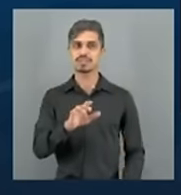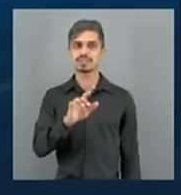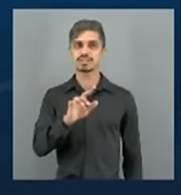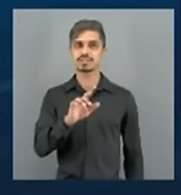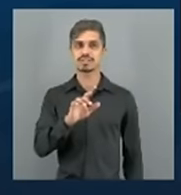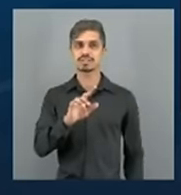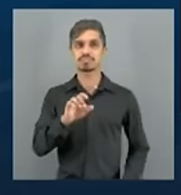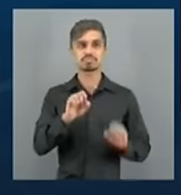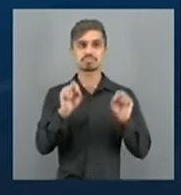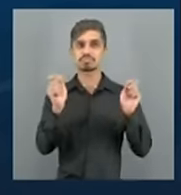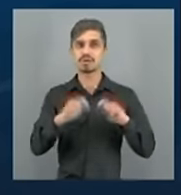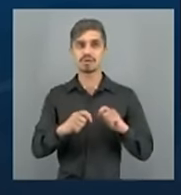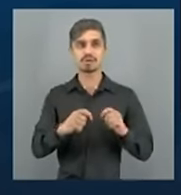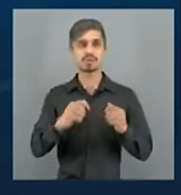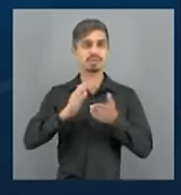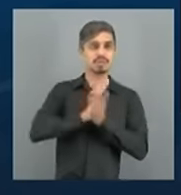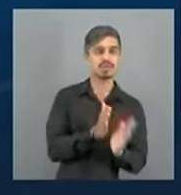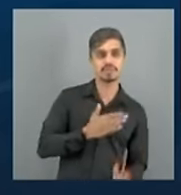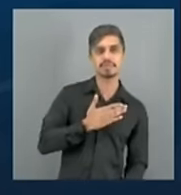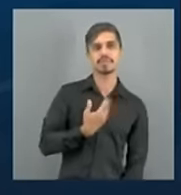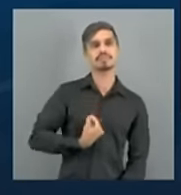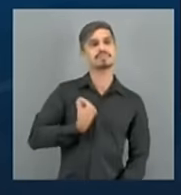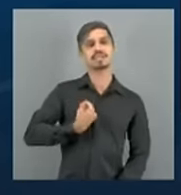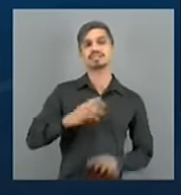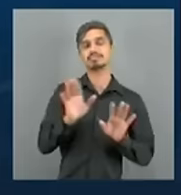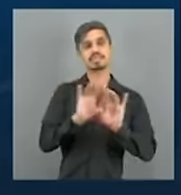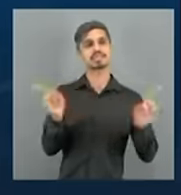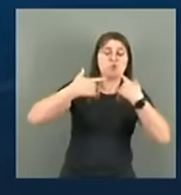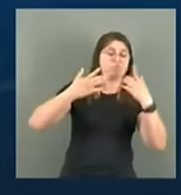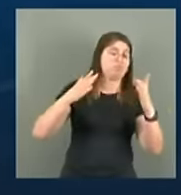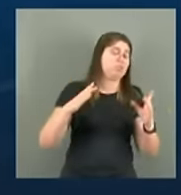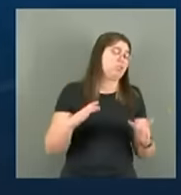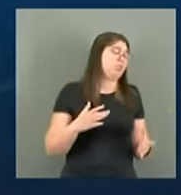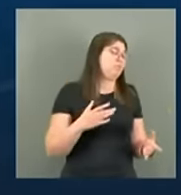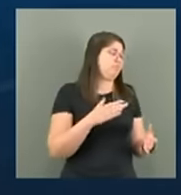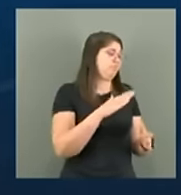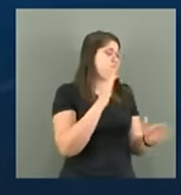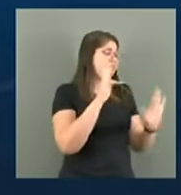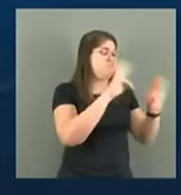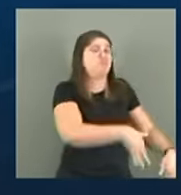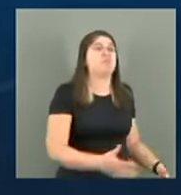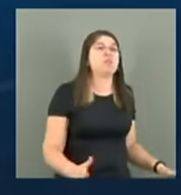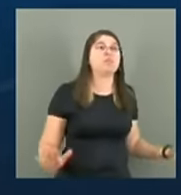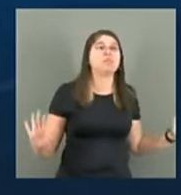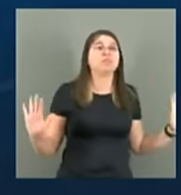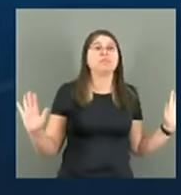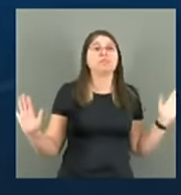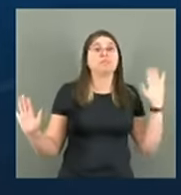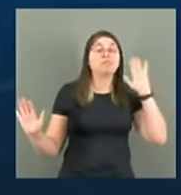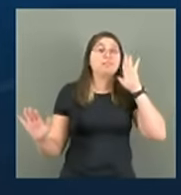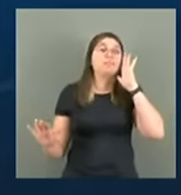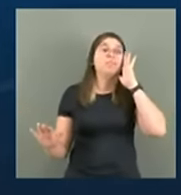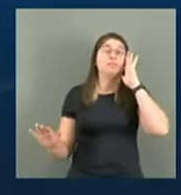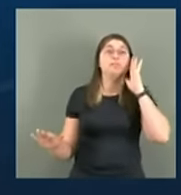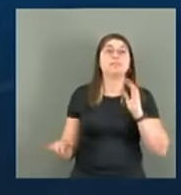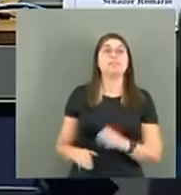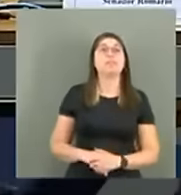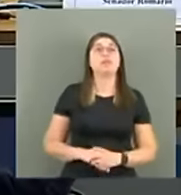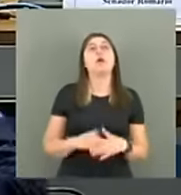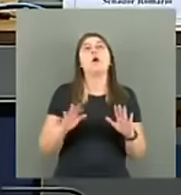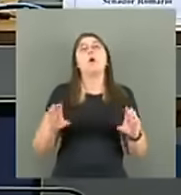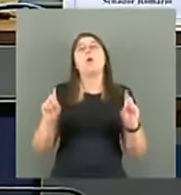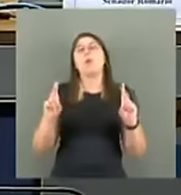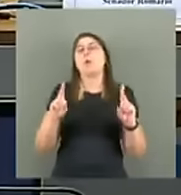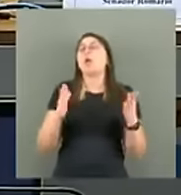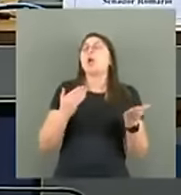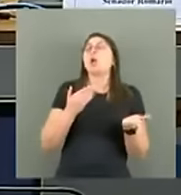ele pode acabar comigo, aí, mas ele não vai acabar, entendeu? Então, William, então conta pra gente do início aí, como é que é, como